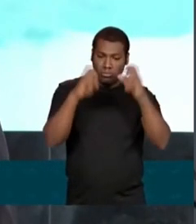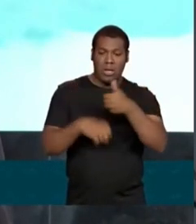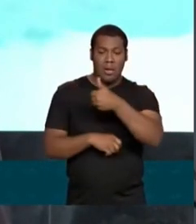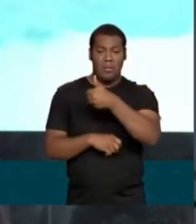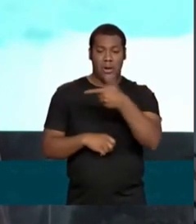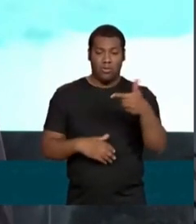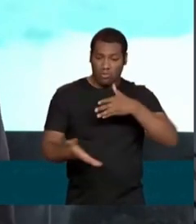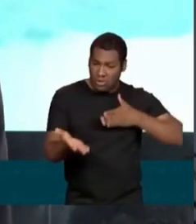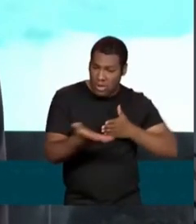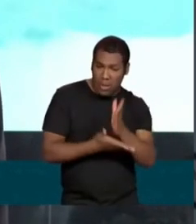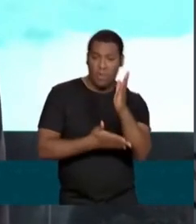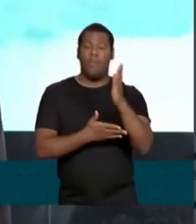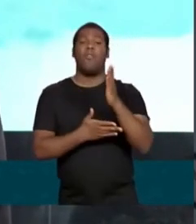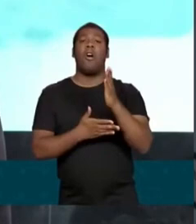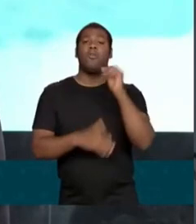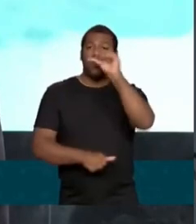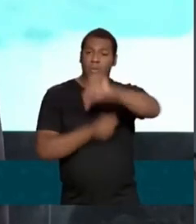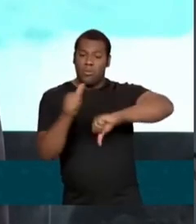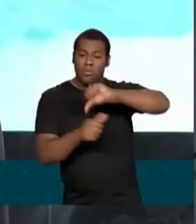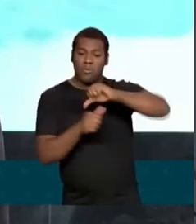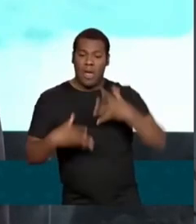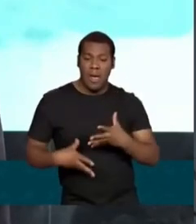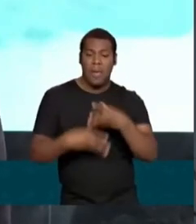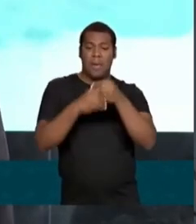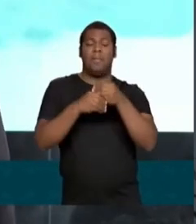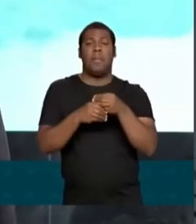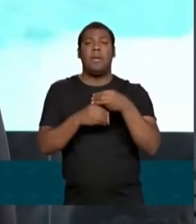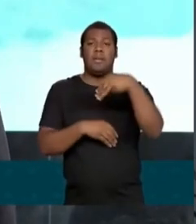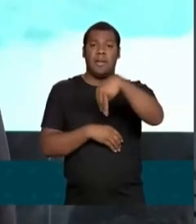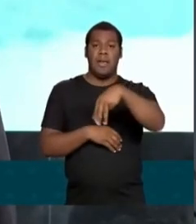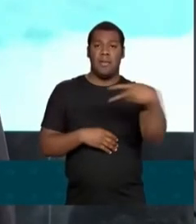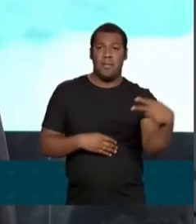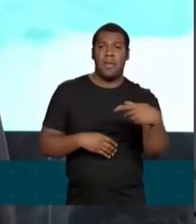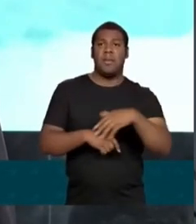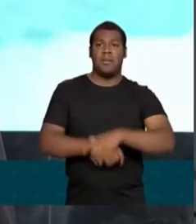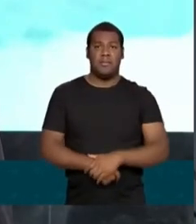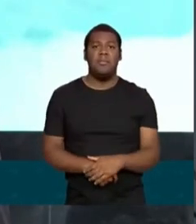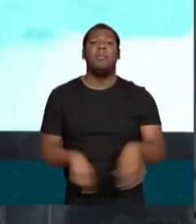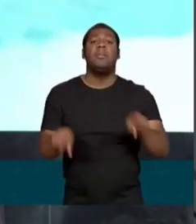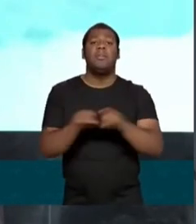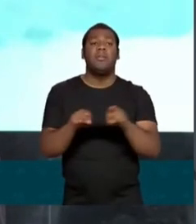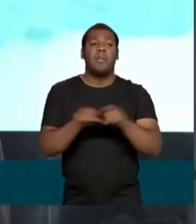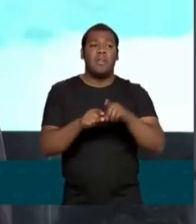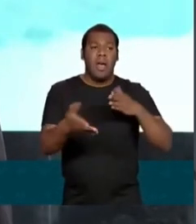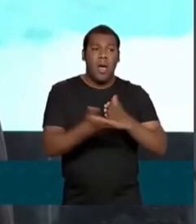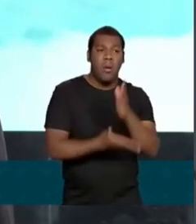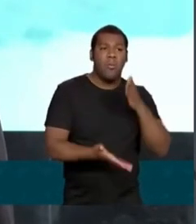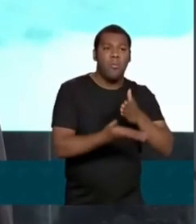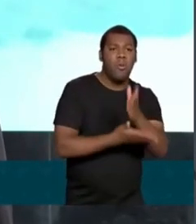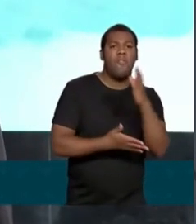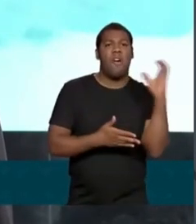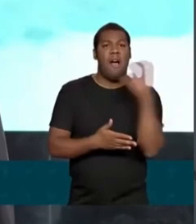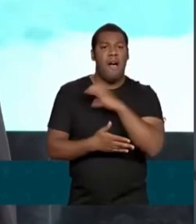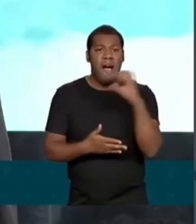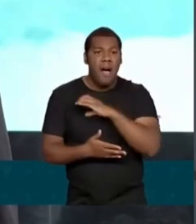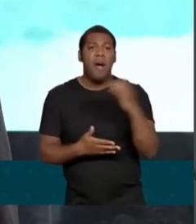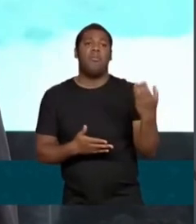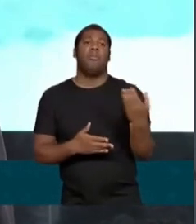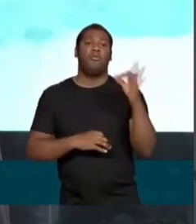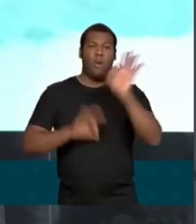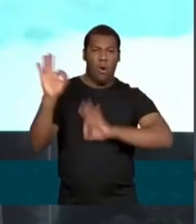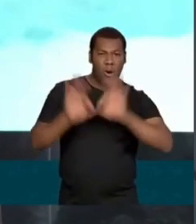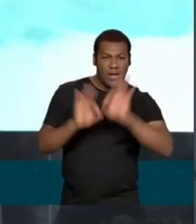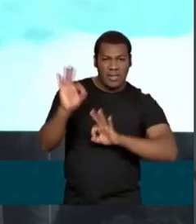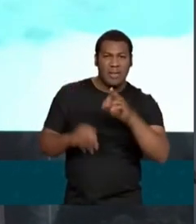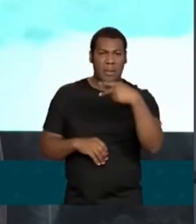aprova mais rápido transformando emenda ao MP que já está lá outros a gente aprova mais rápido encaminhando com pele de urgência emergência